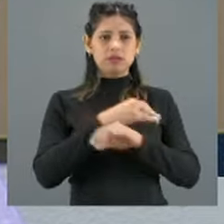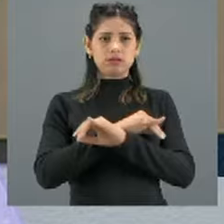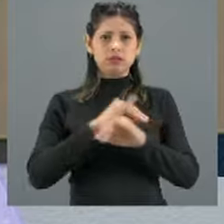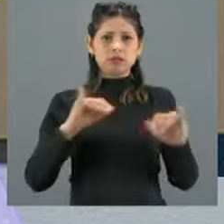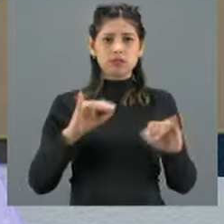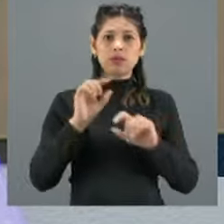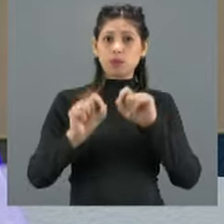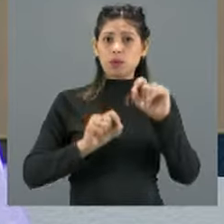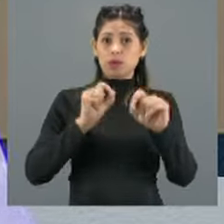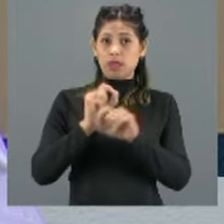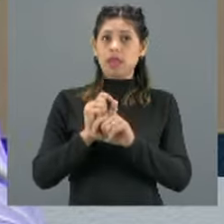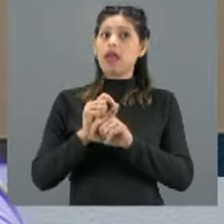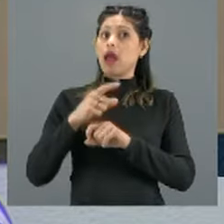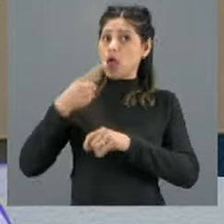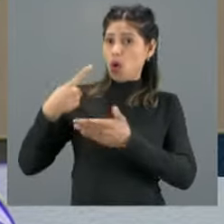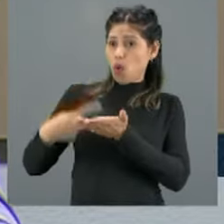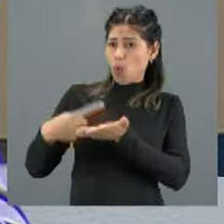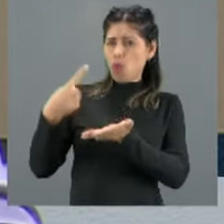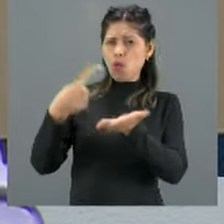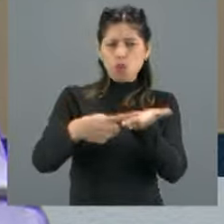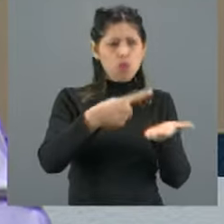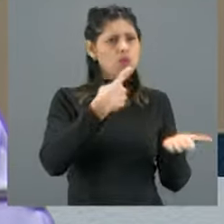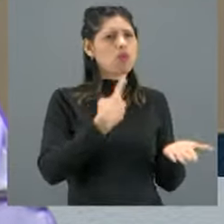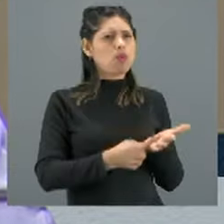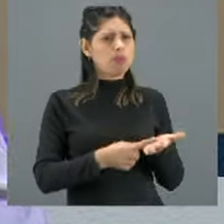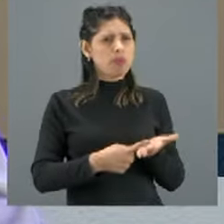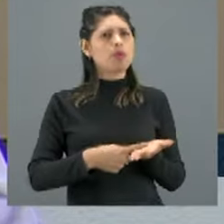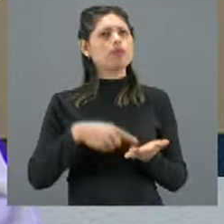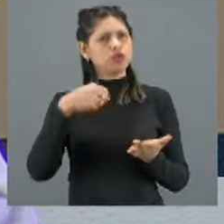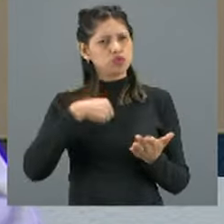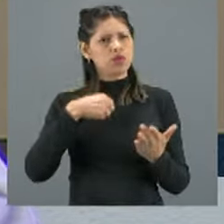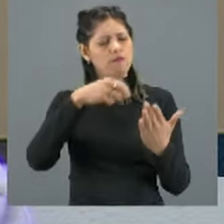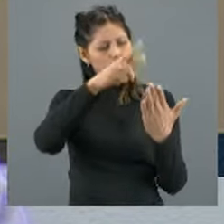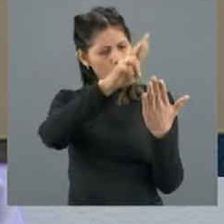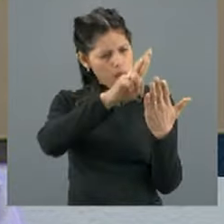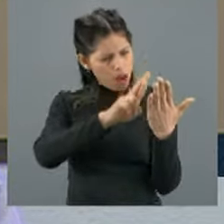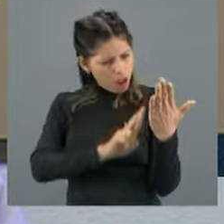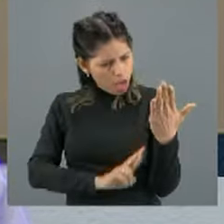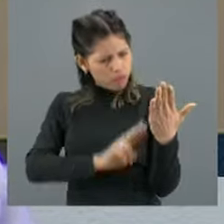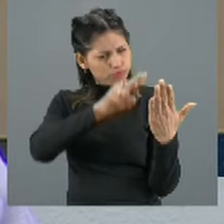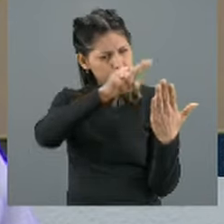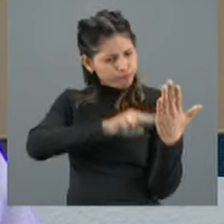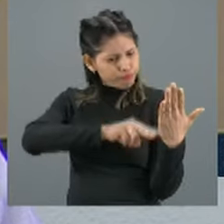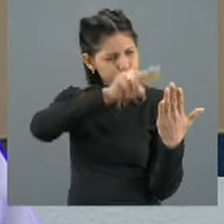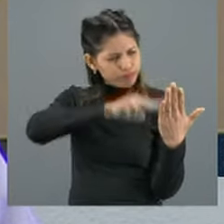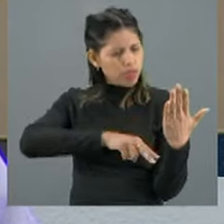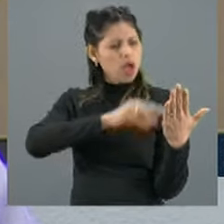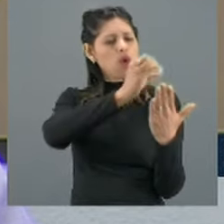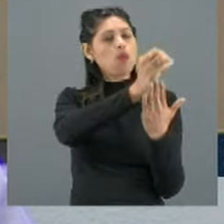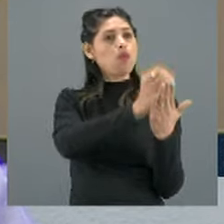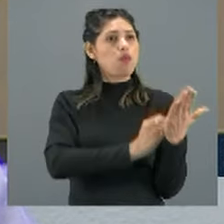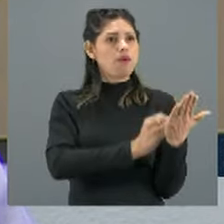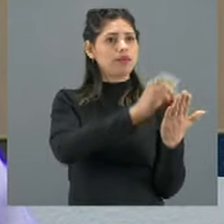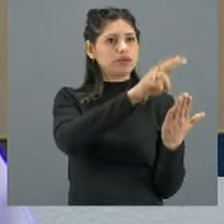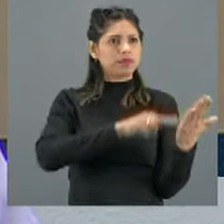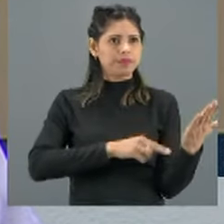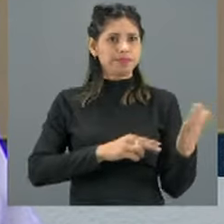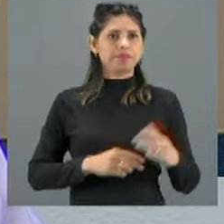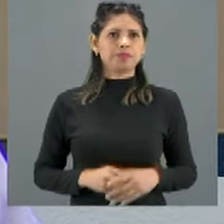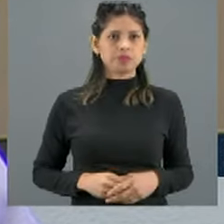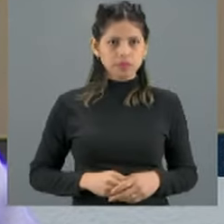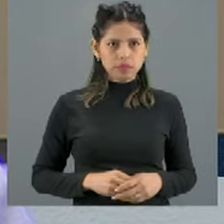com o ofício que eu vou ler daqui na frente. Aumente. Terra